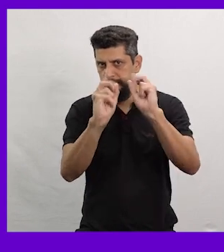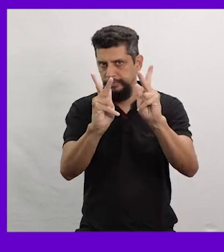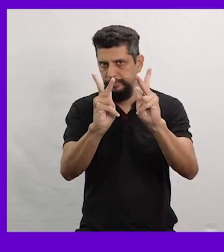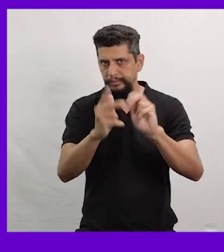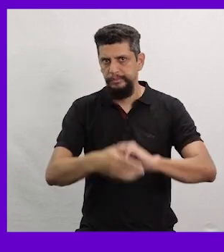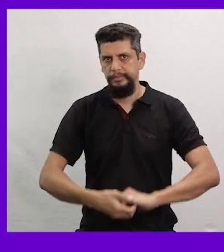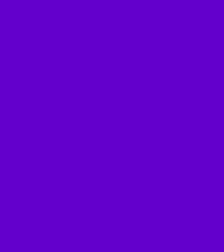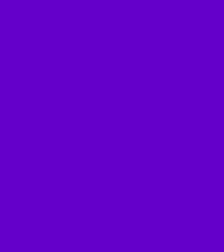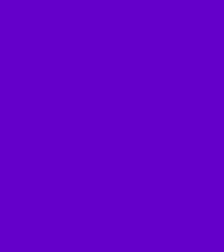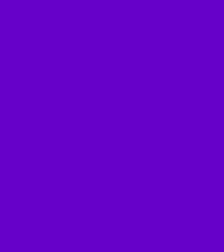observem